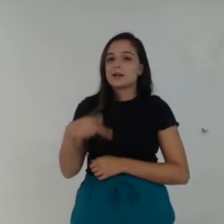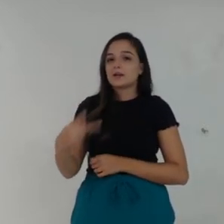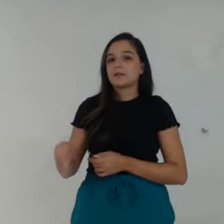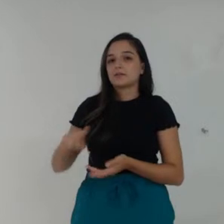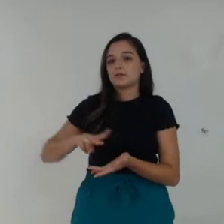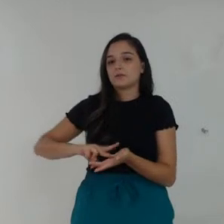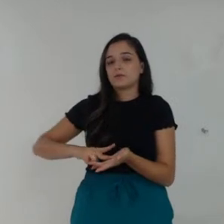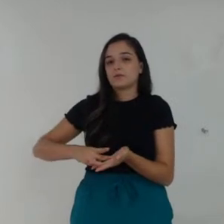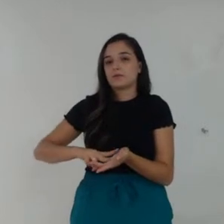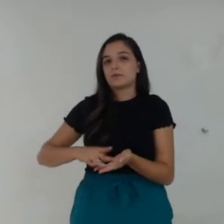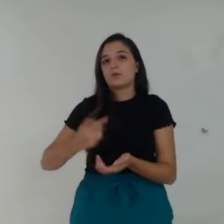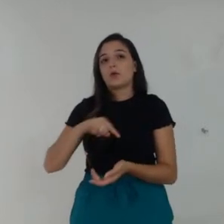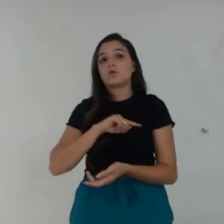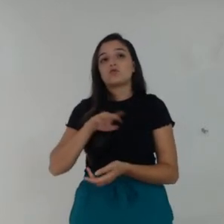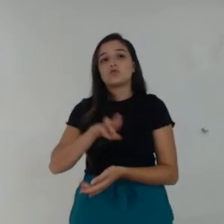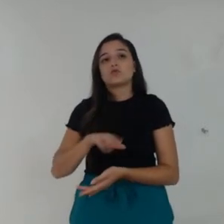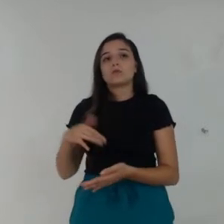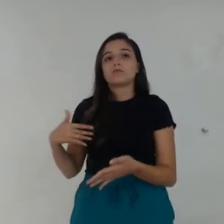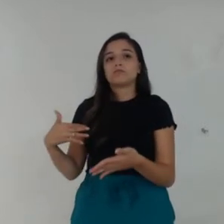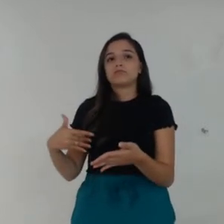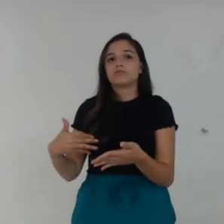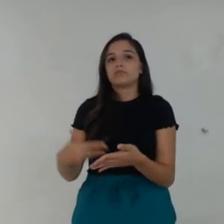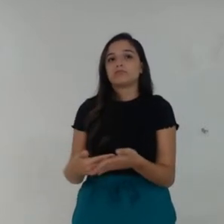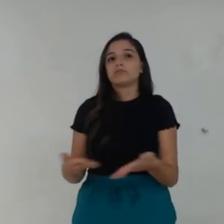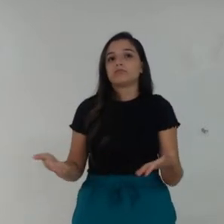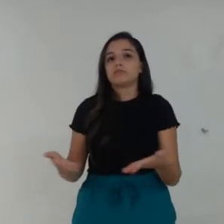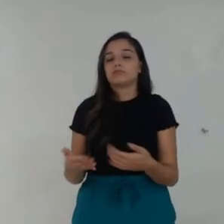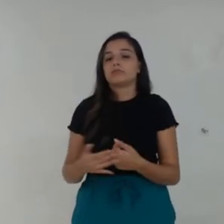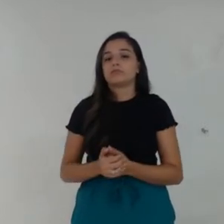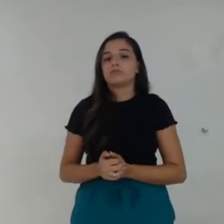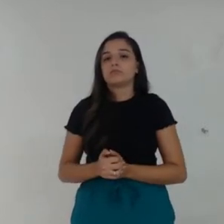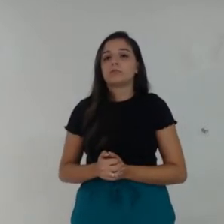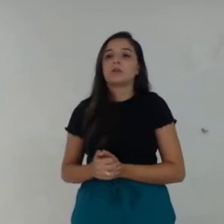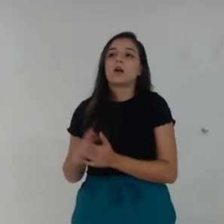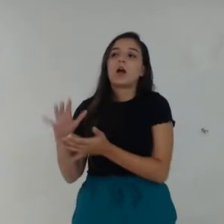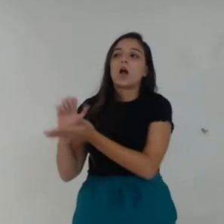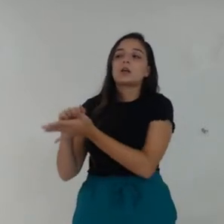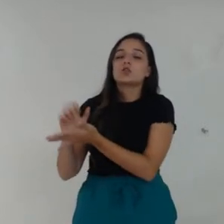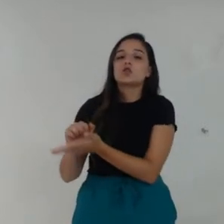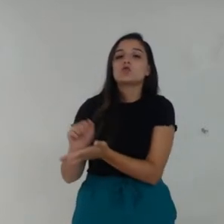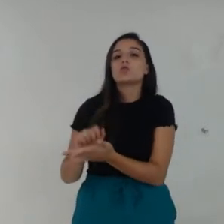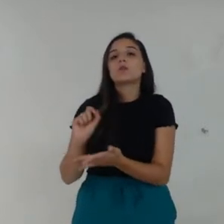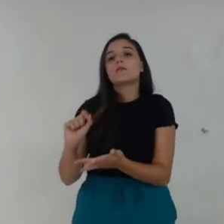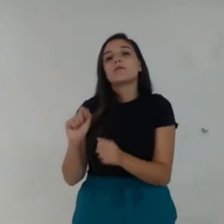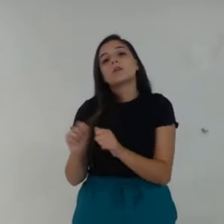usa, né, até hoje para ir fazendo registro, né, do que está sendo feito, etc.